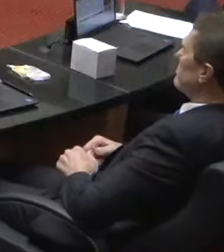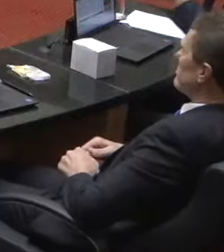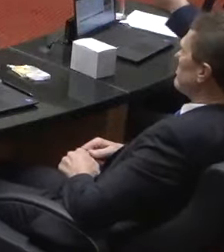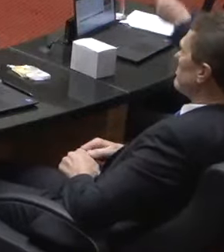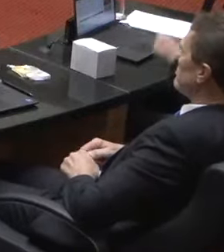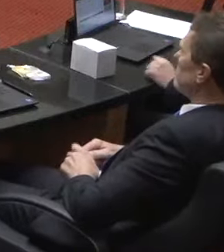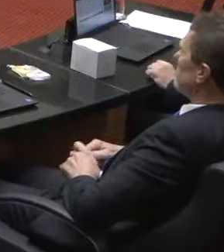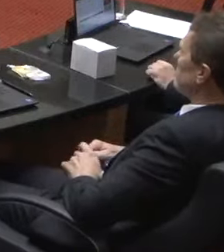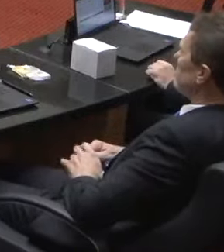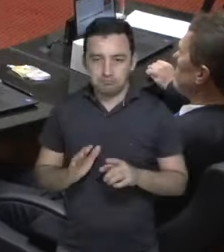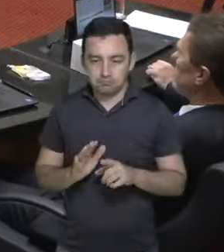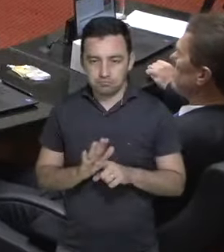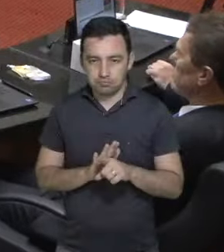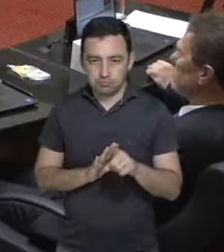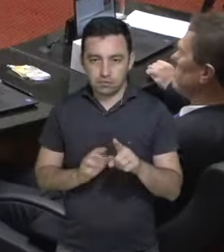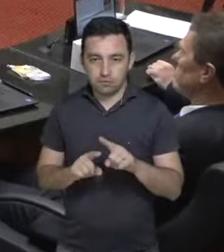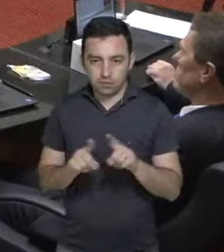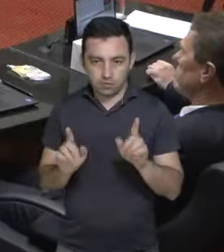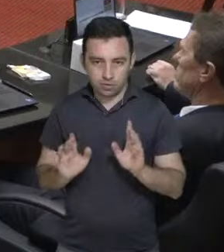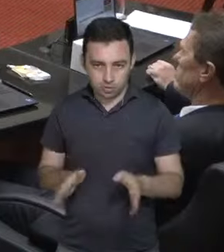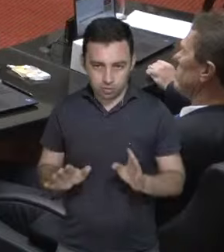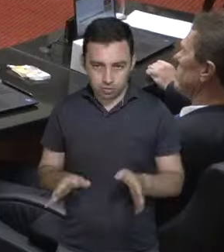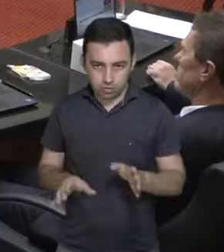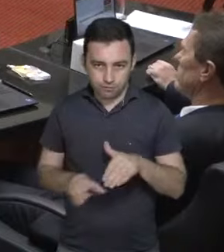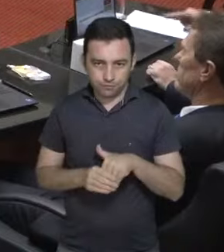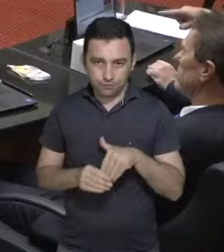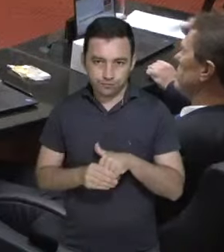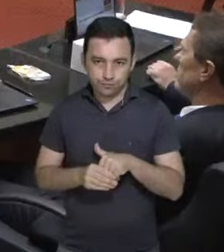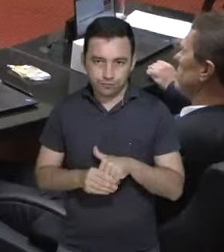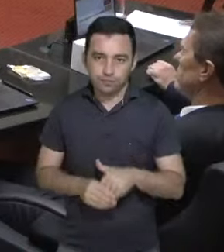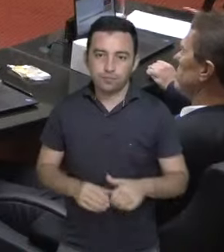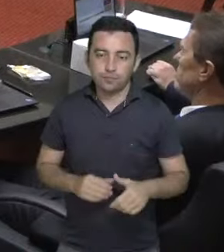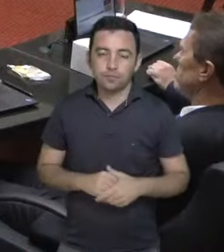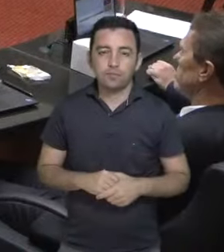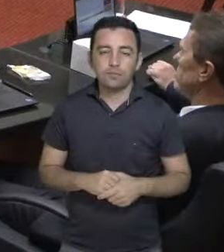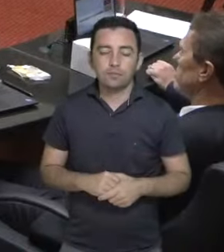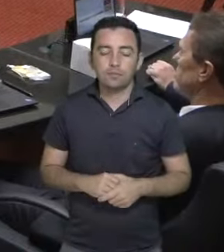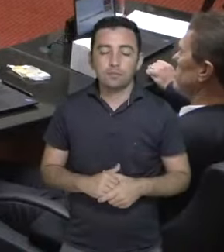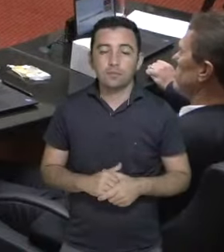Consulto, senhores deputados, se todos exerceram seu direito de voto.